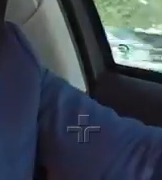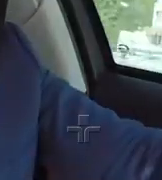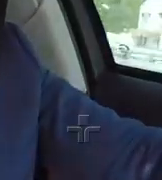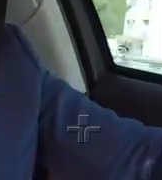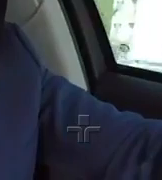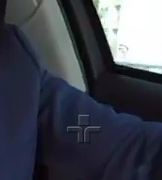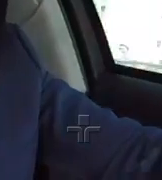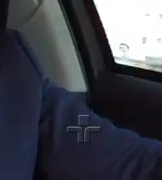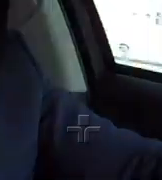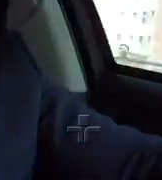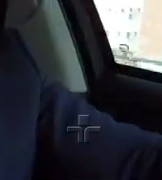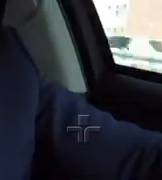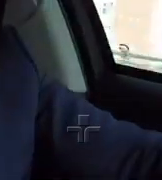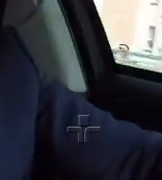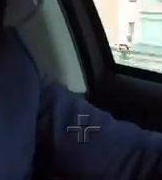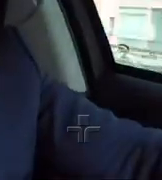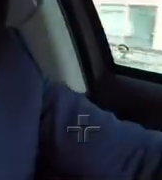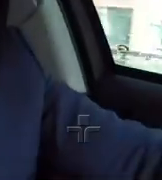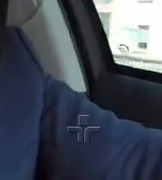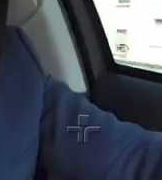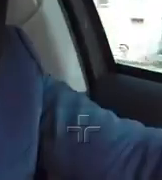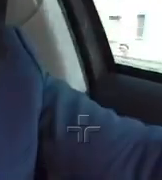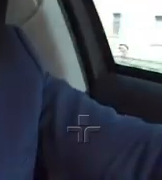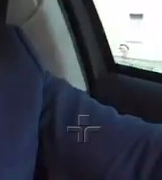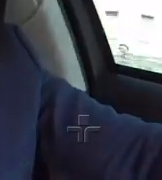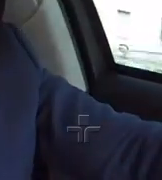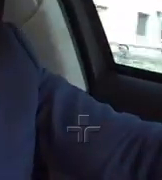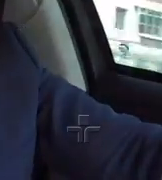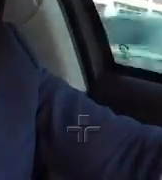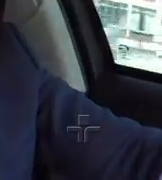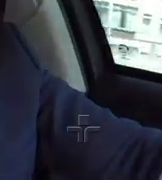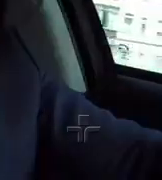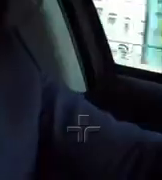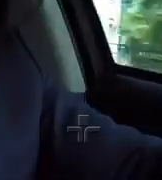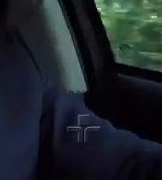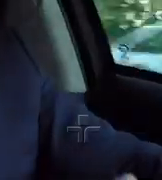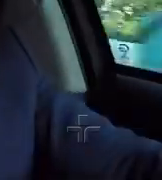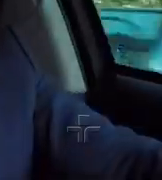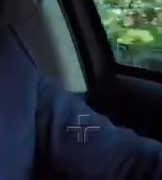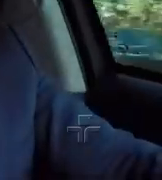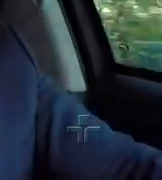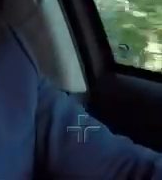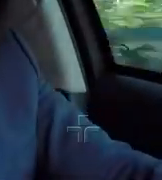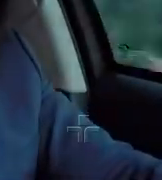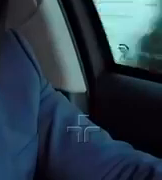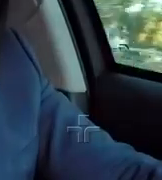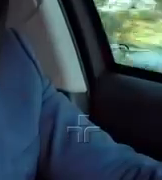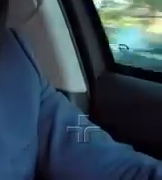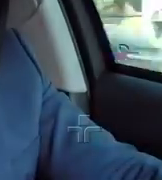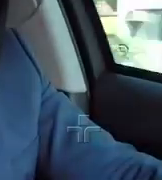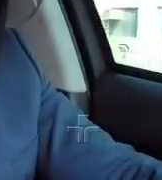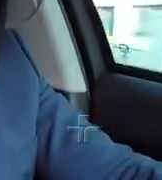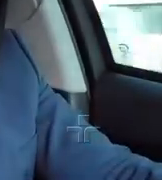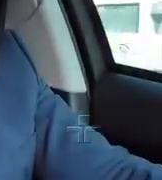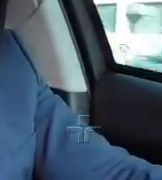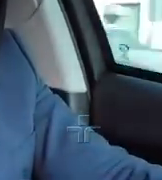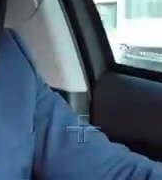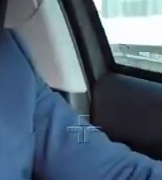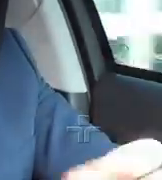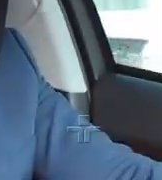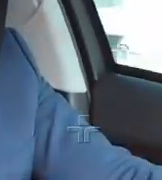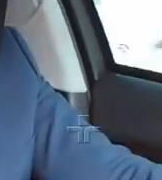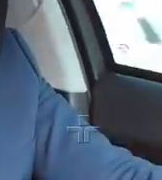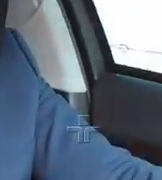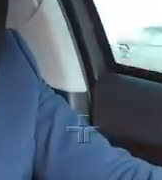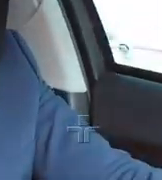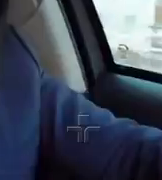Quer assistir mais? Então acesse o canal TV Cultura Digital e acompanhe o Giro. Toda semana, um papo novo com